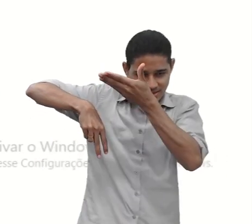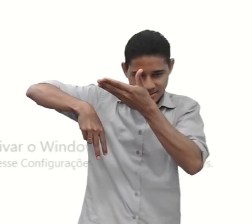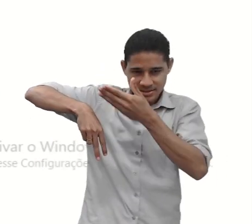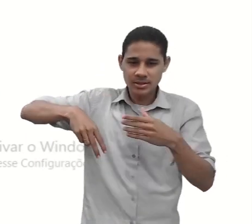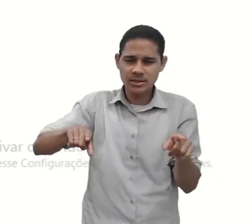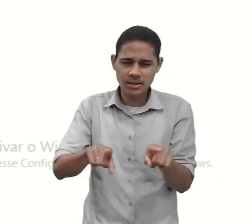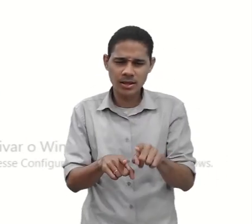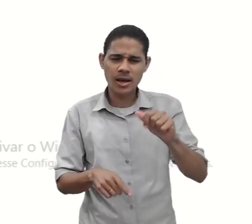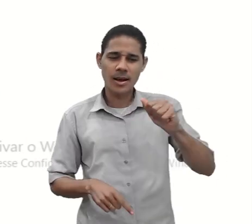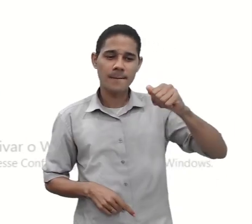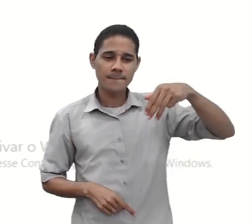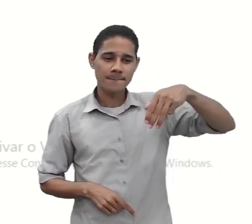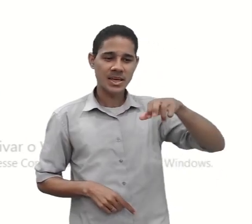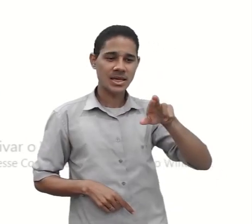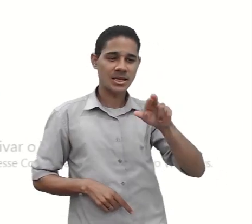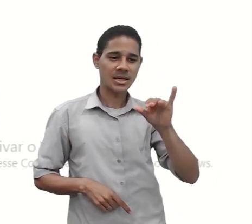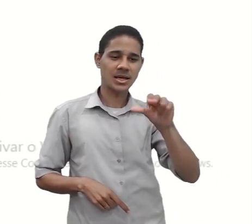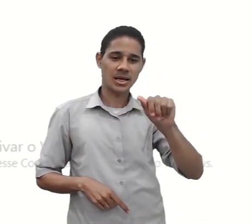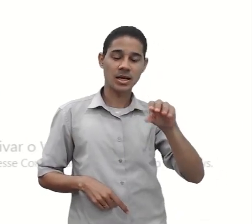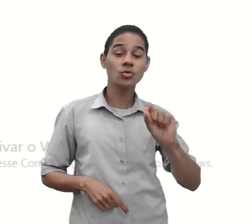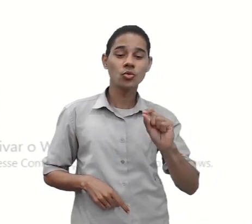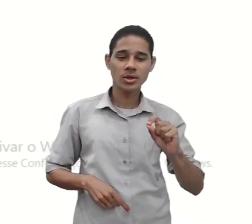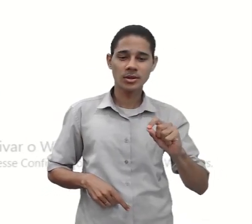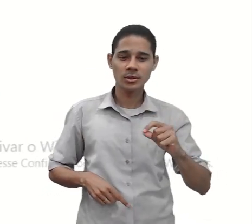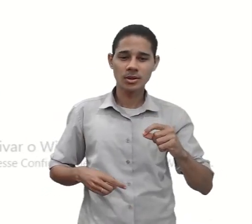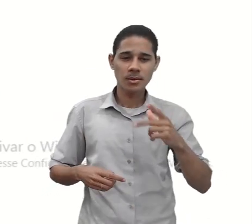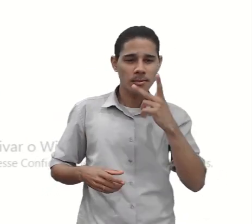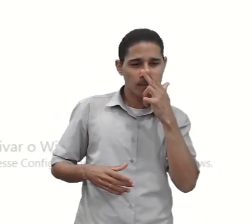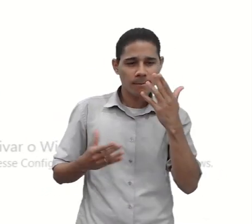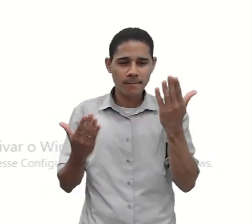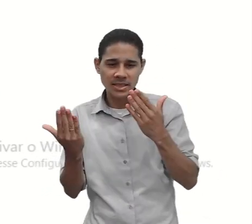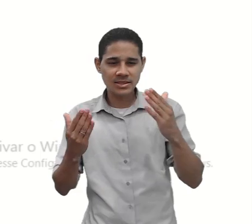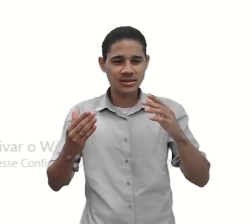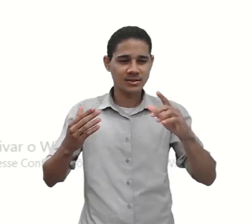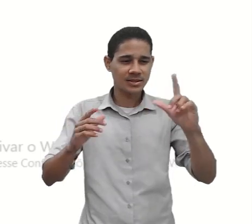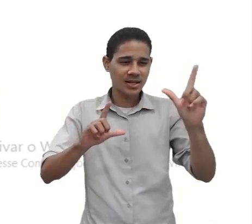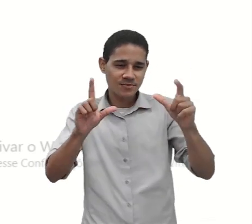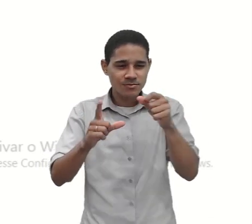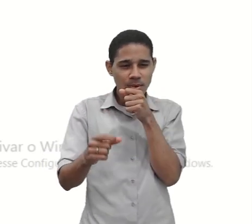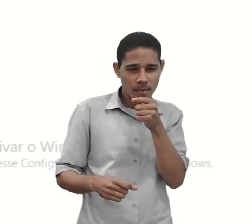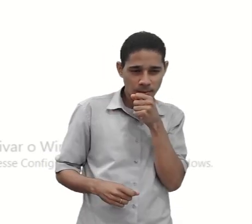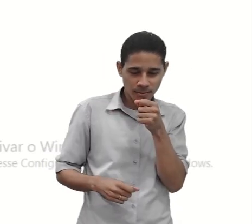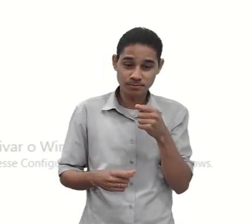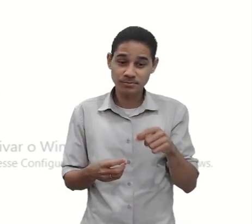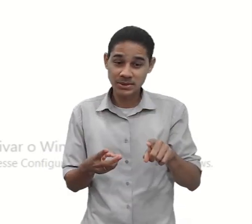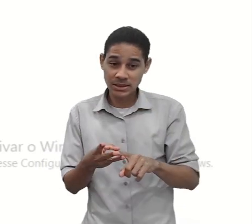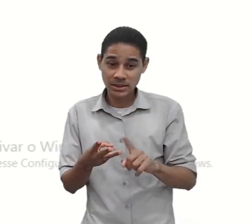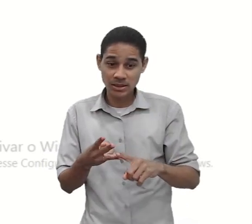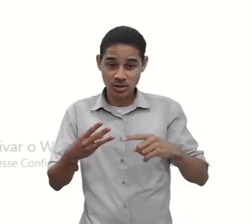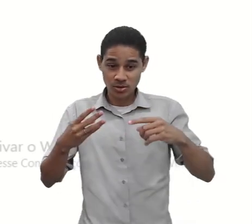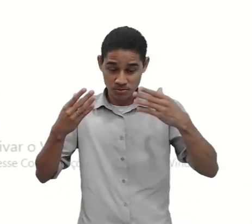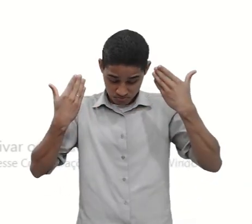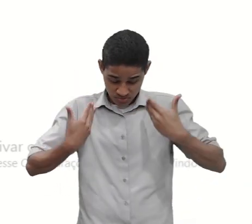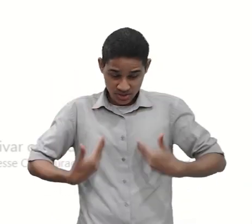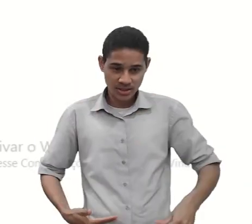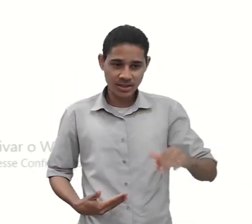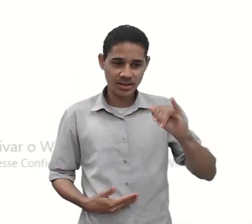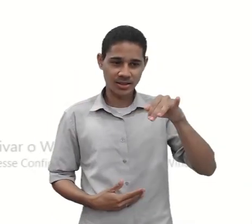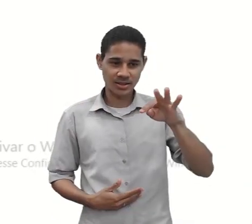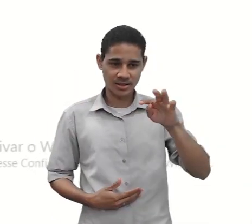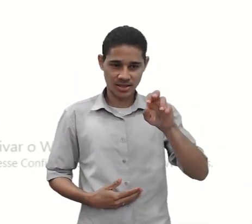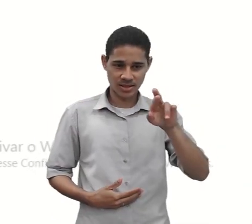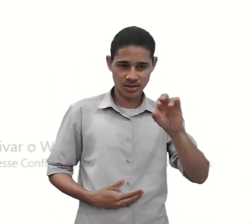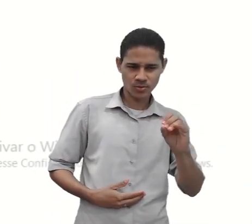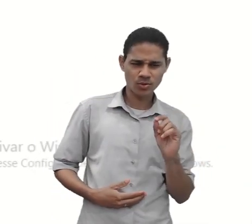americano, que é um plano, mais ou menos o plano do telejornal também. O plano inteiro, que já pega o personagem inteiro. O